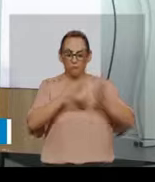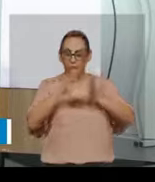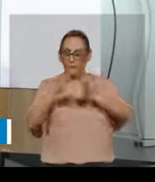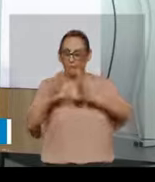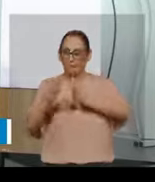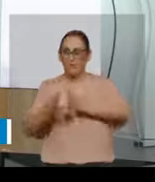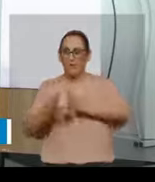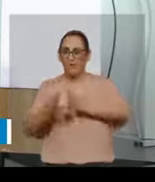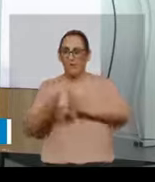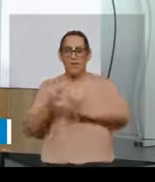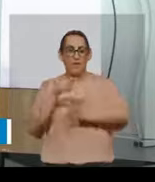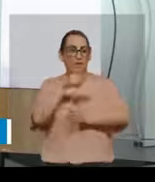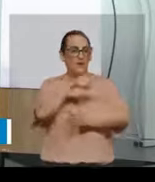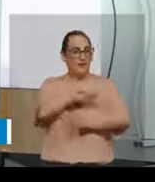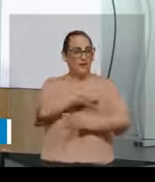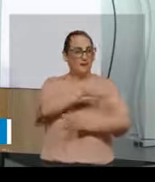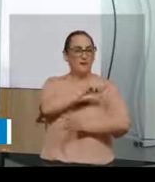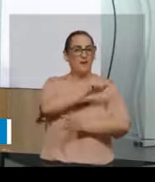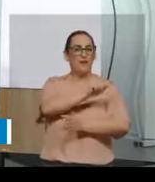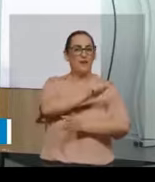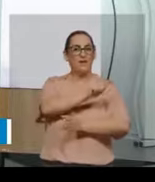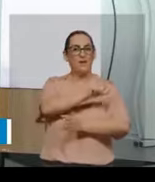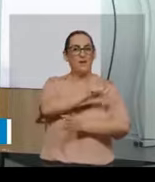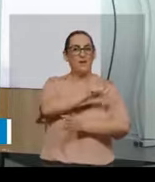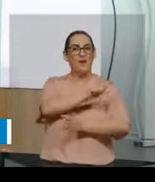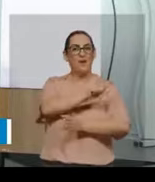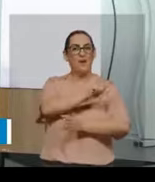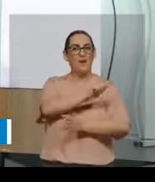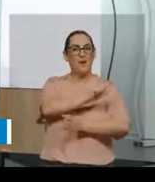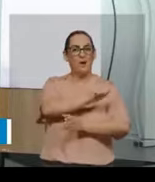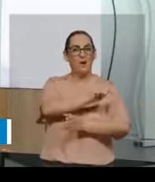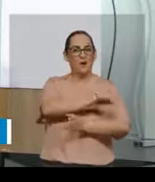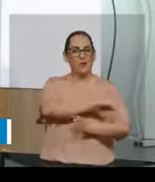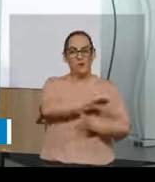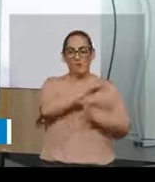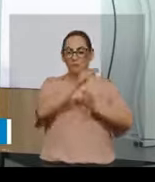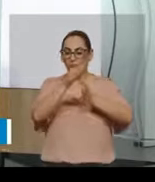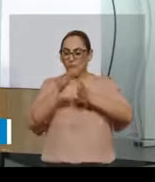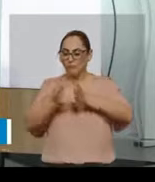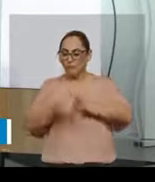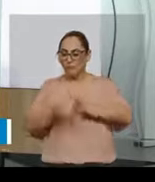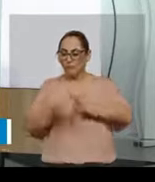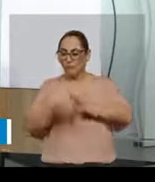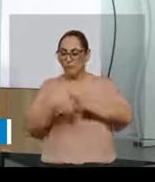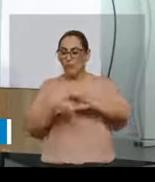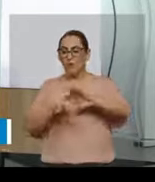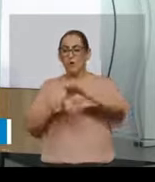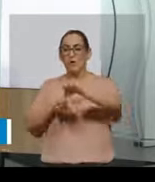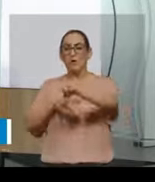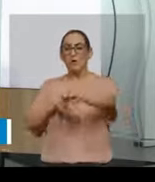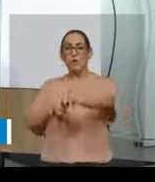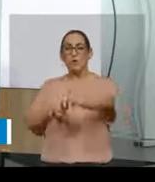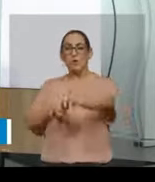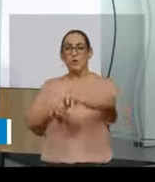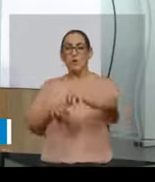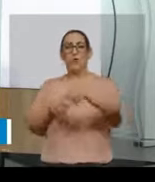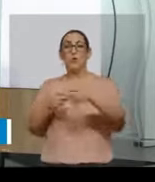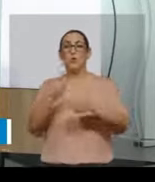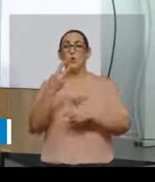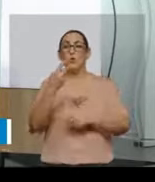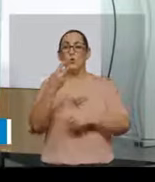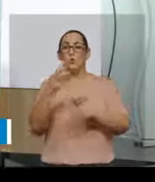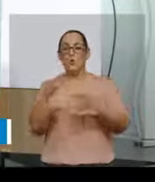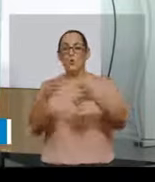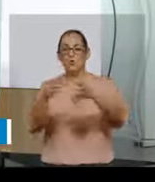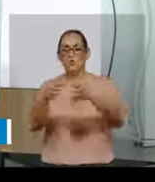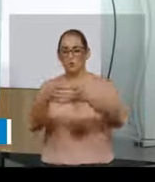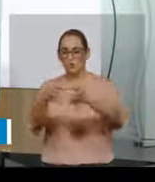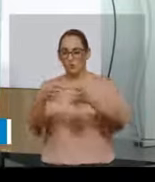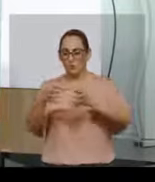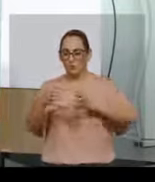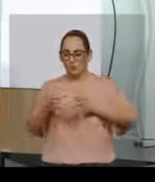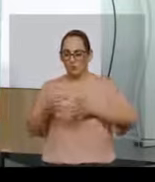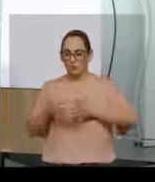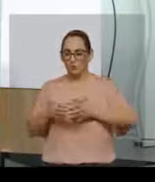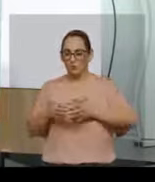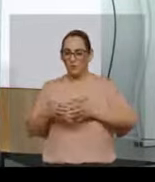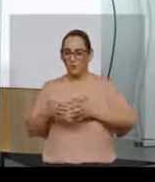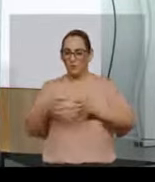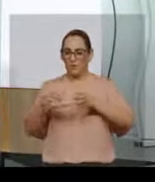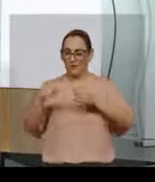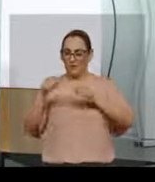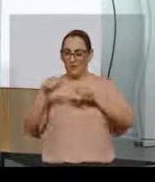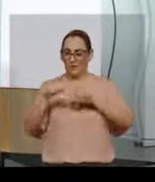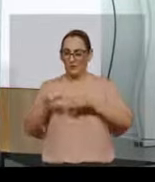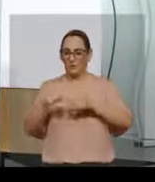alga ancestral, ela, então, deu origem a esses dois grupos. Ao grupo que vai dar origem ao reino das plantas e a esse grupo,